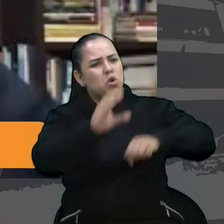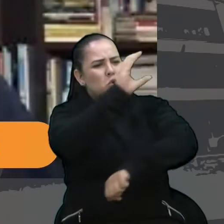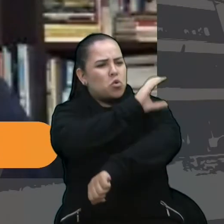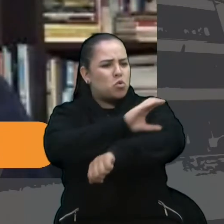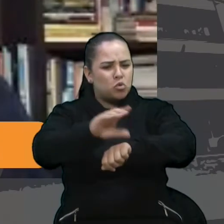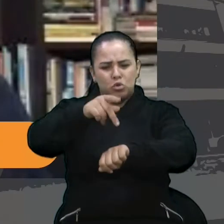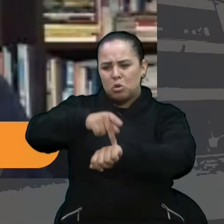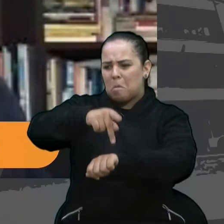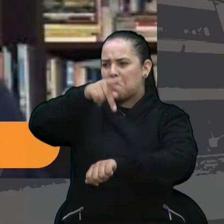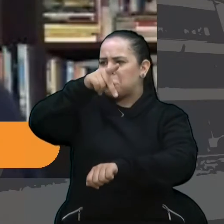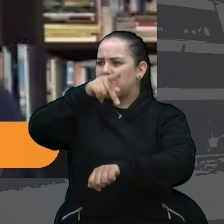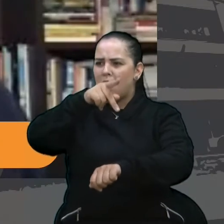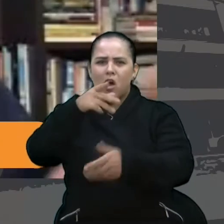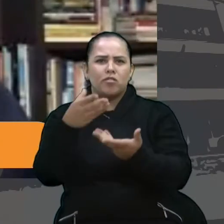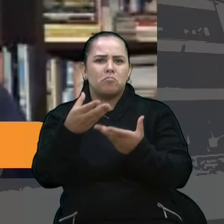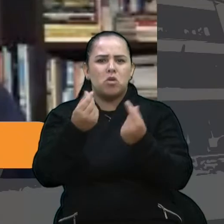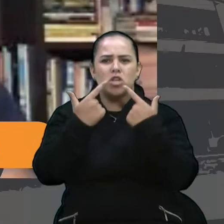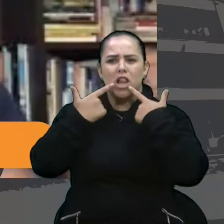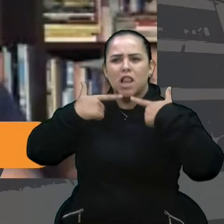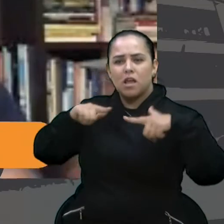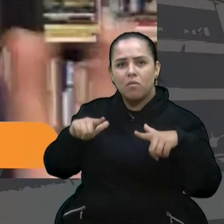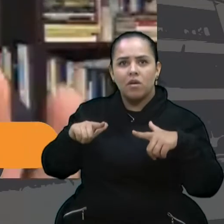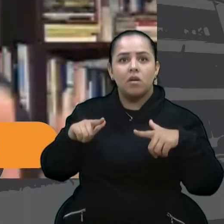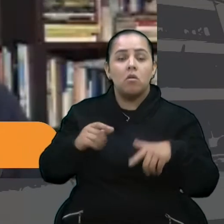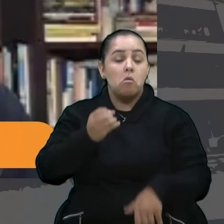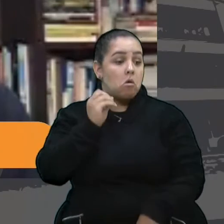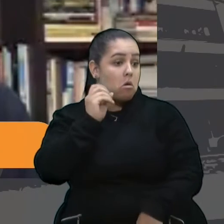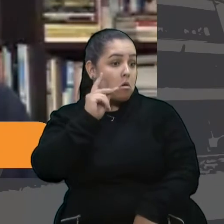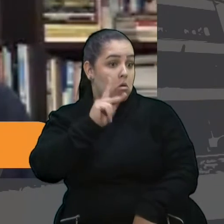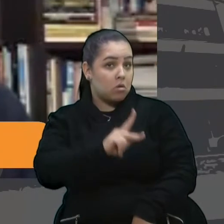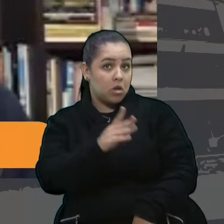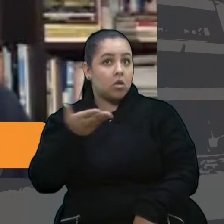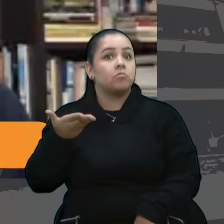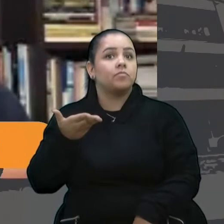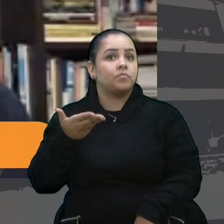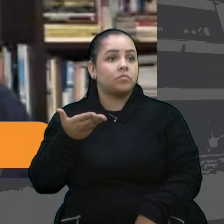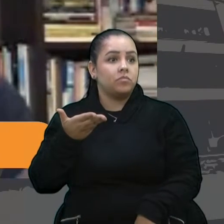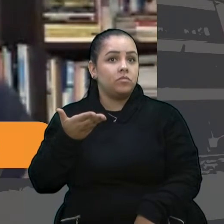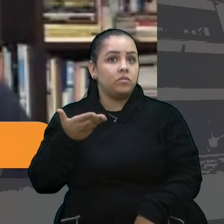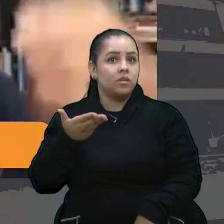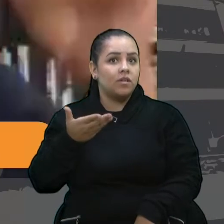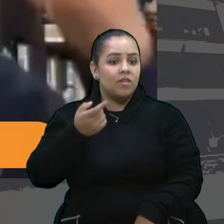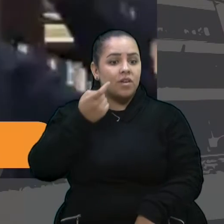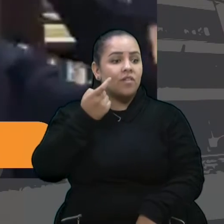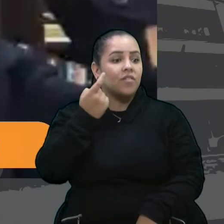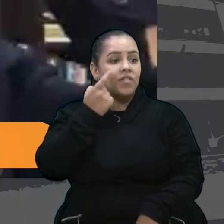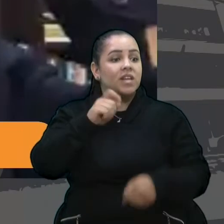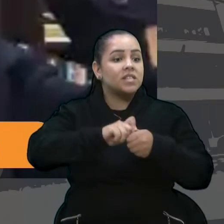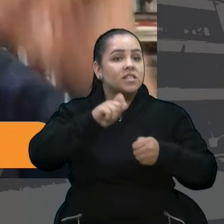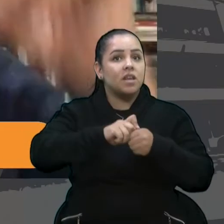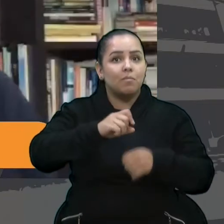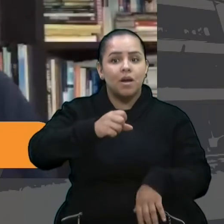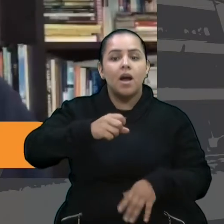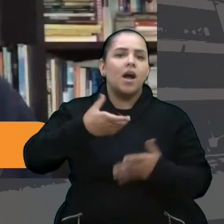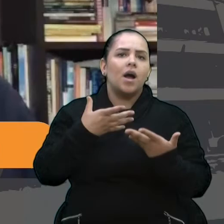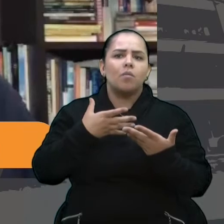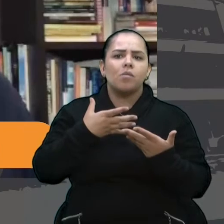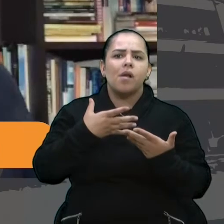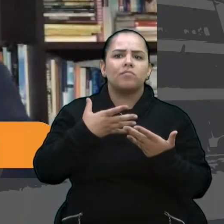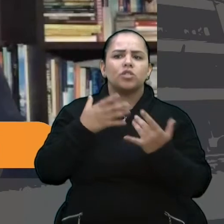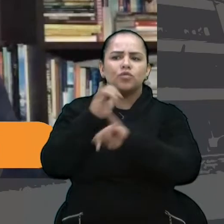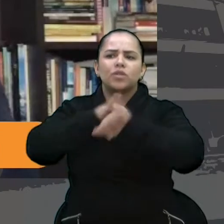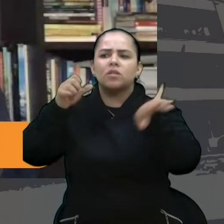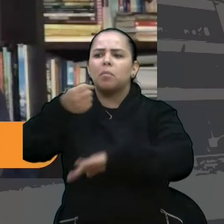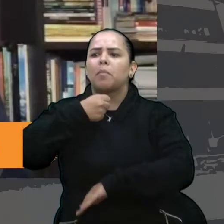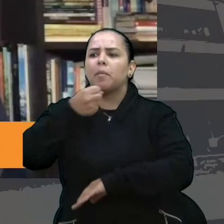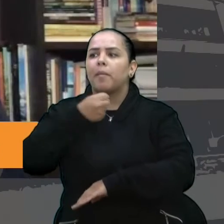pós-graduação disso, pós-graduação daquilo. Diz, ok, não vou ver teu currículo. Você sai agora, vai fazer uma reportagem sobre tal assunto. Sim. Aí o sujeito